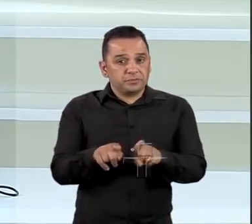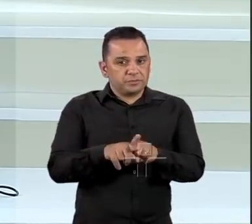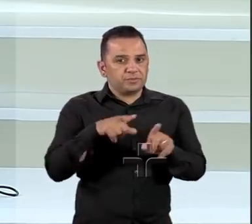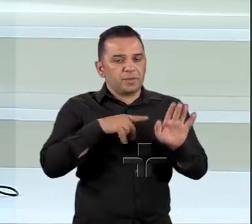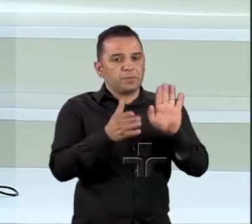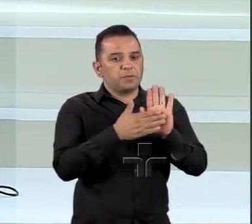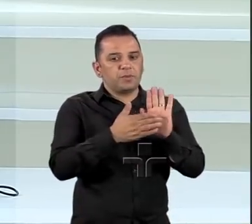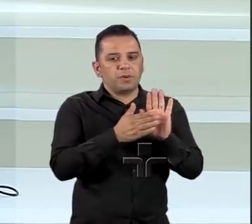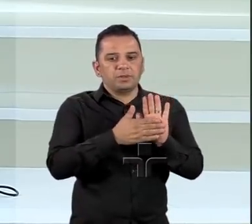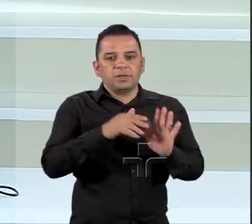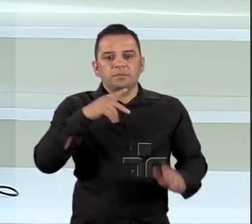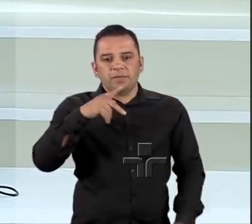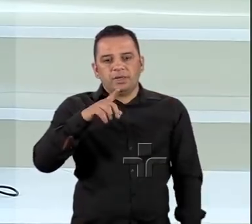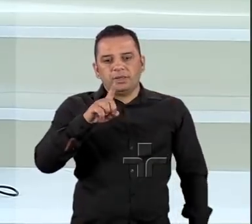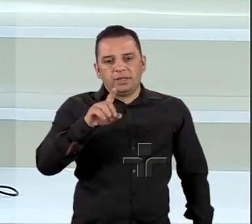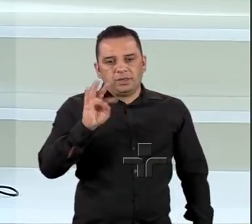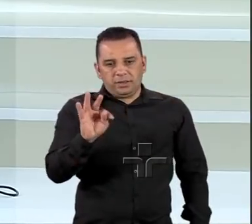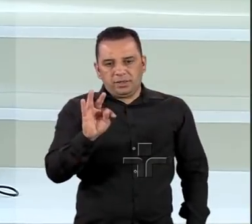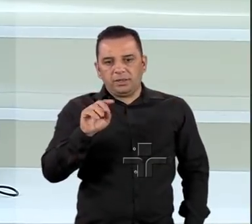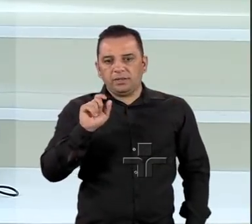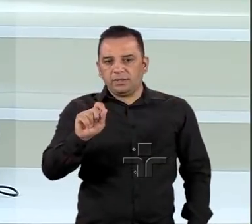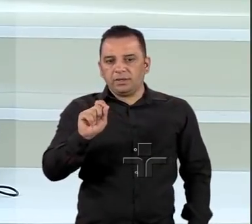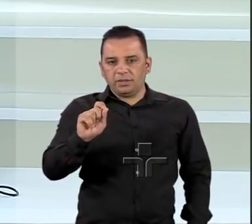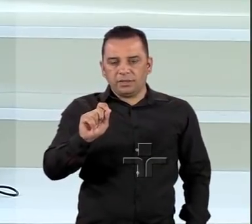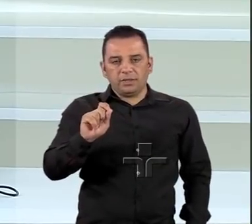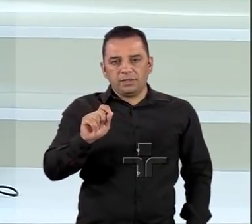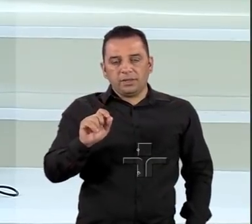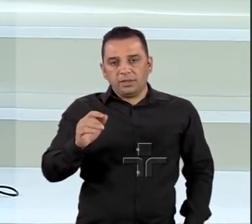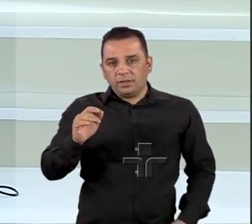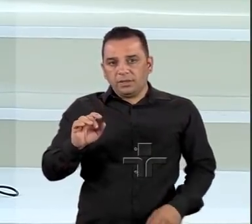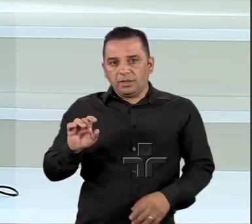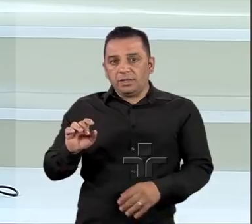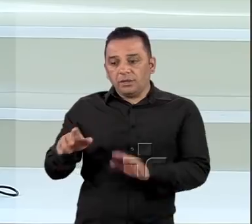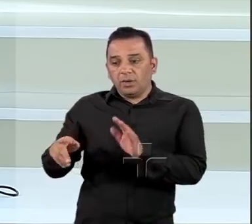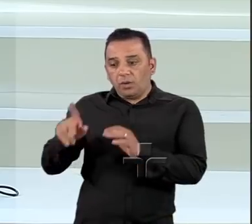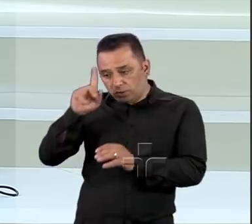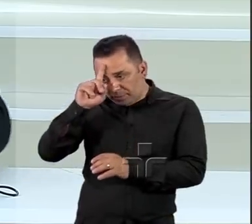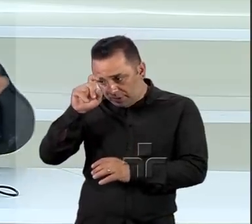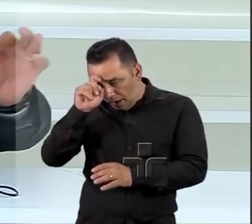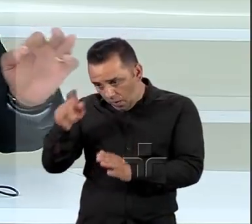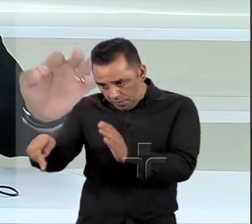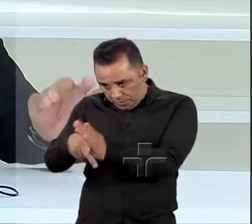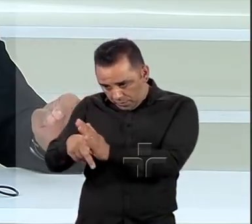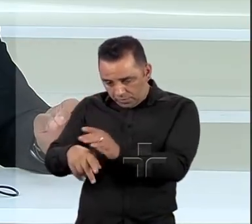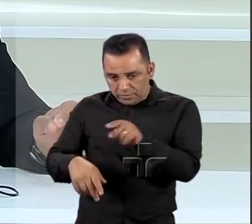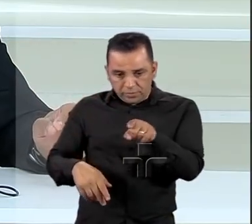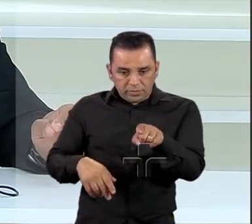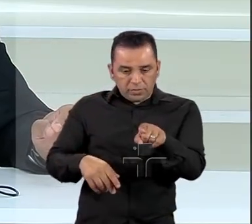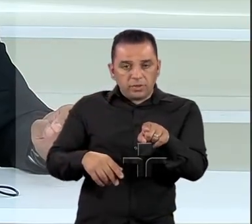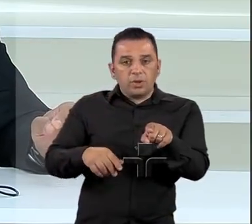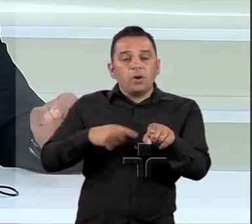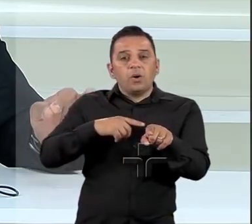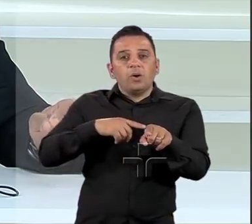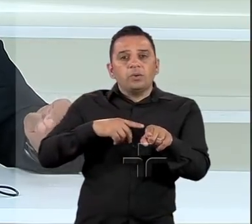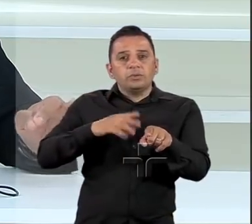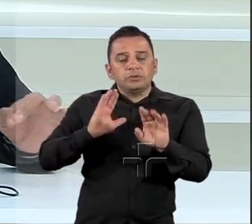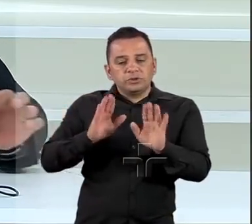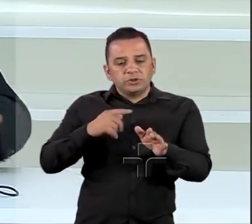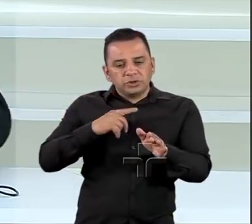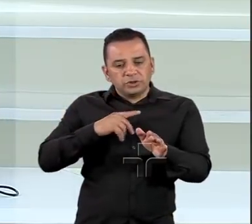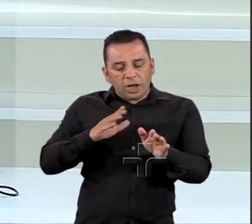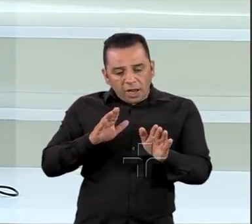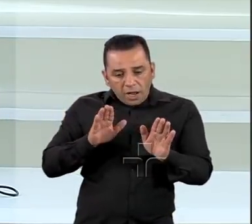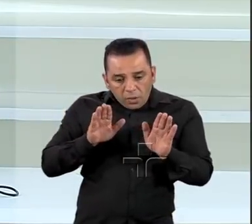PDT, objetivamente, é cada coisa em seu lugar. É hospital ser hospital, é unidade de atenção especializada ser unidade